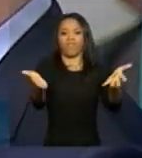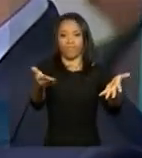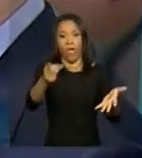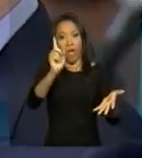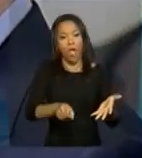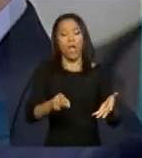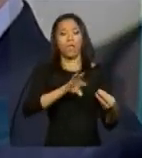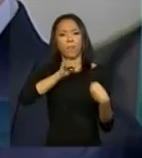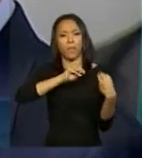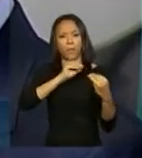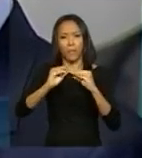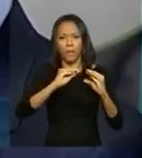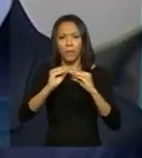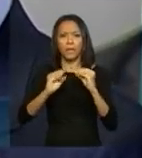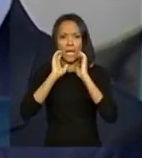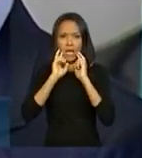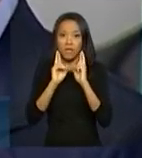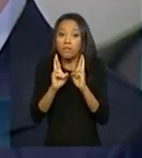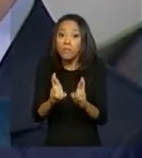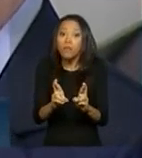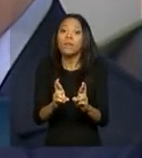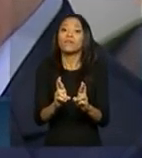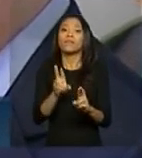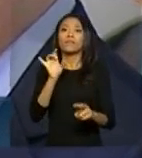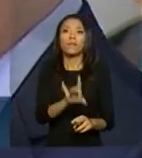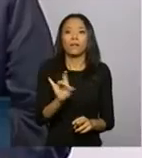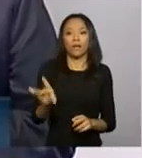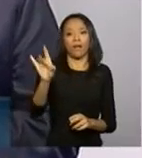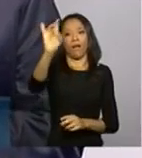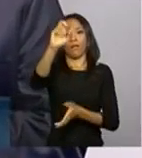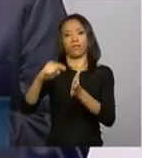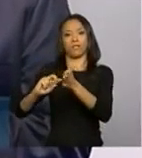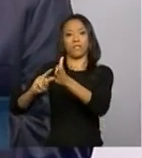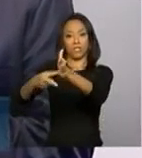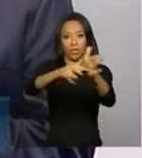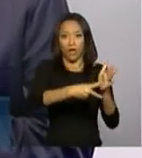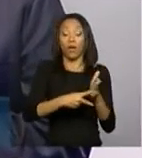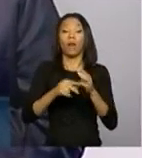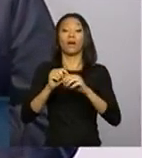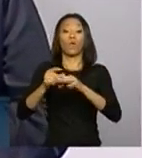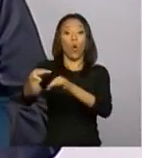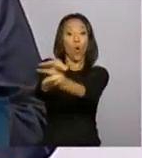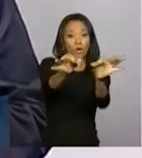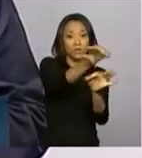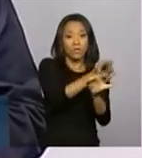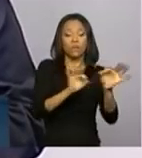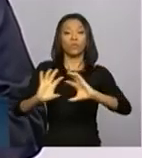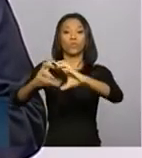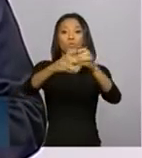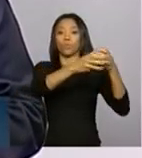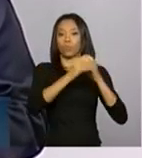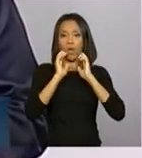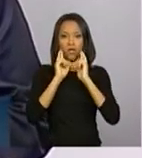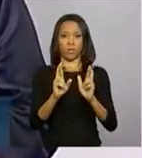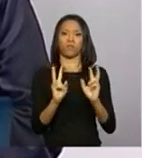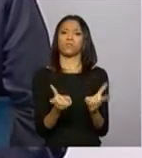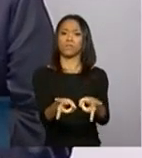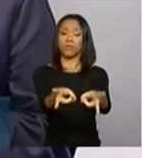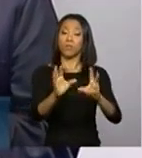que respeitam as especificidades das entidades sociais e sindicais, organizações do setor produtivo,